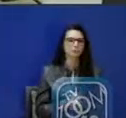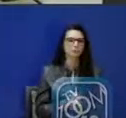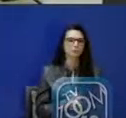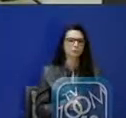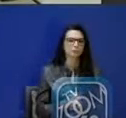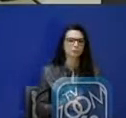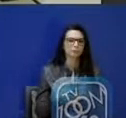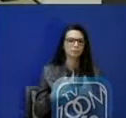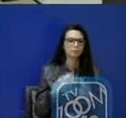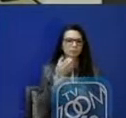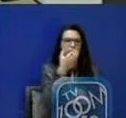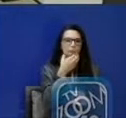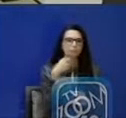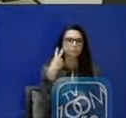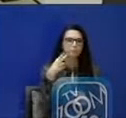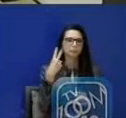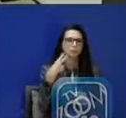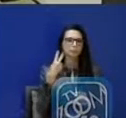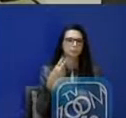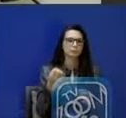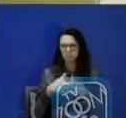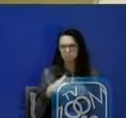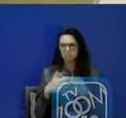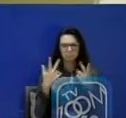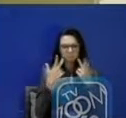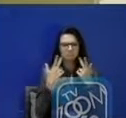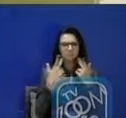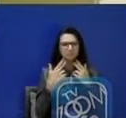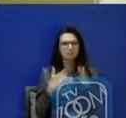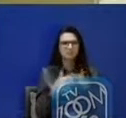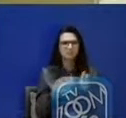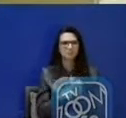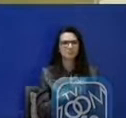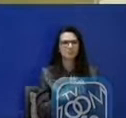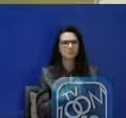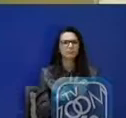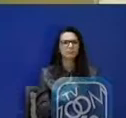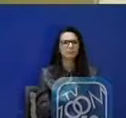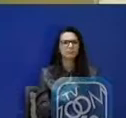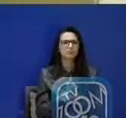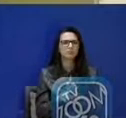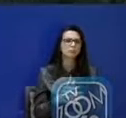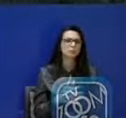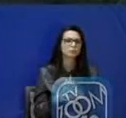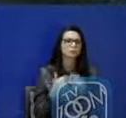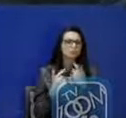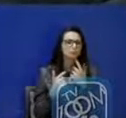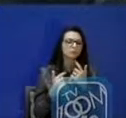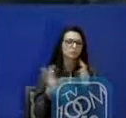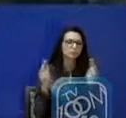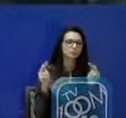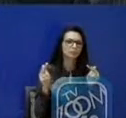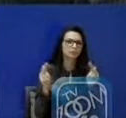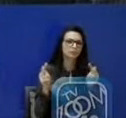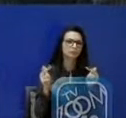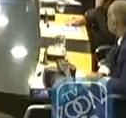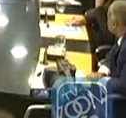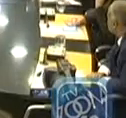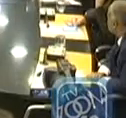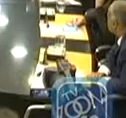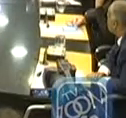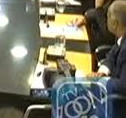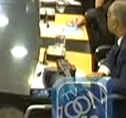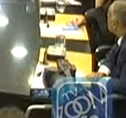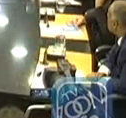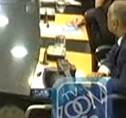Na sessão de ontem, a Câmara elegeu os membros das 21 comissões permanentes e do Conselho de Ética.